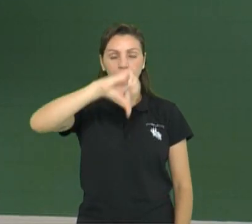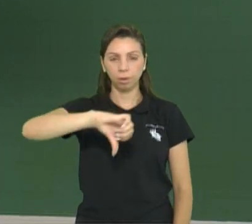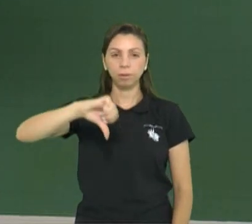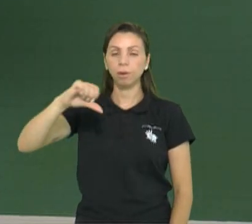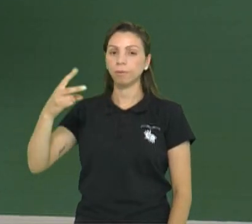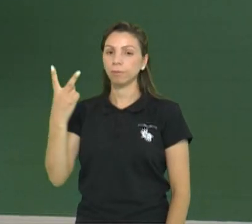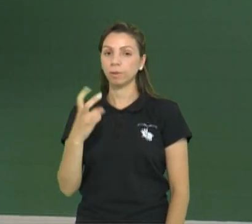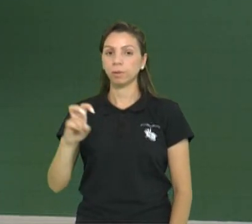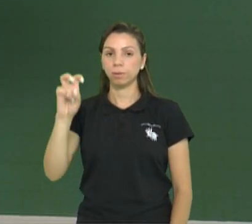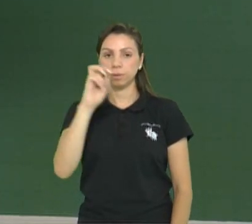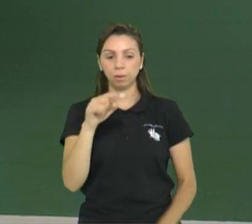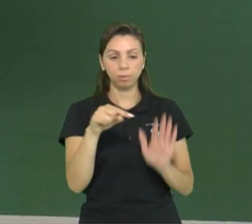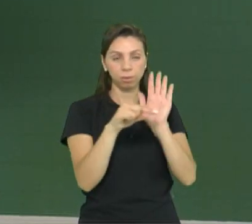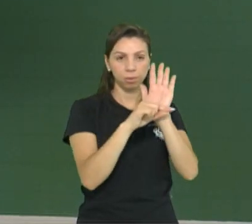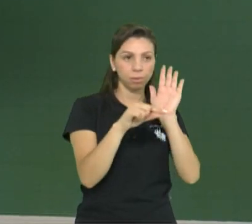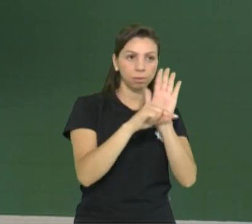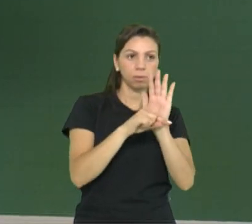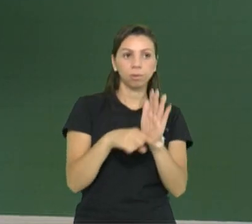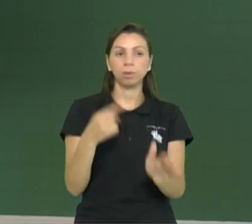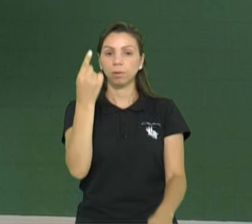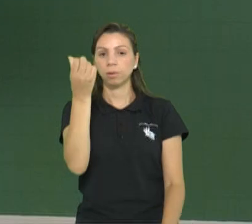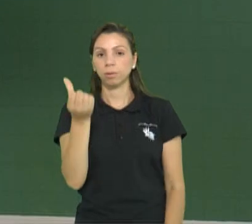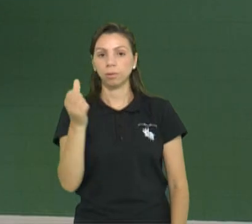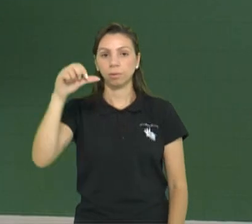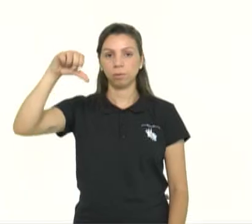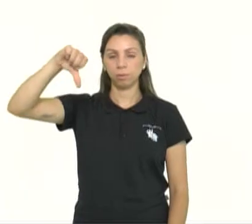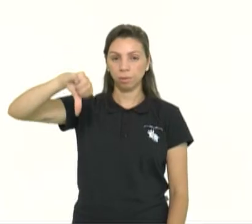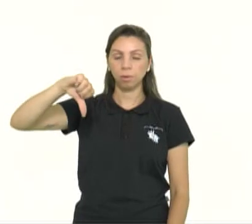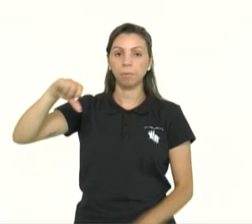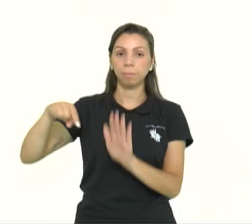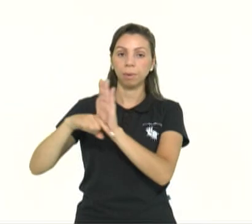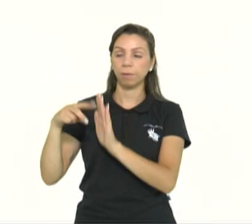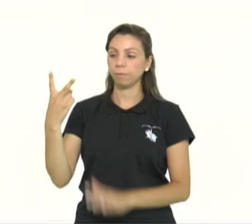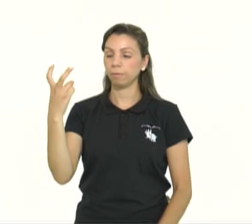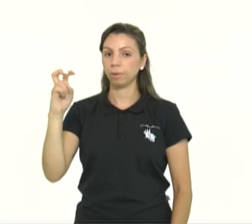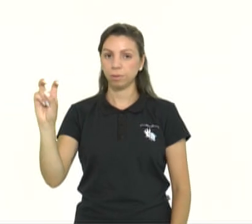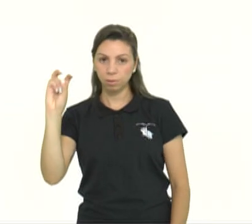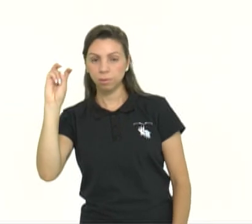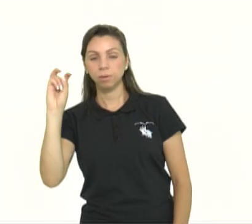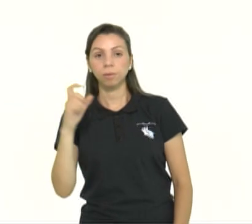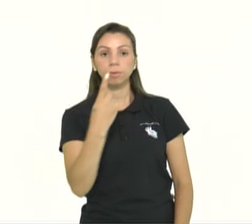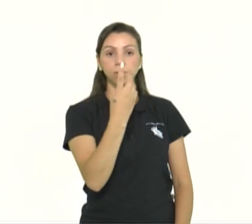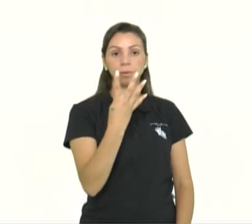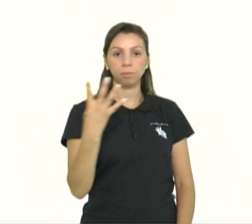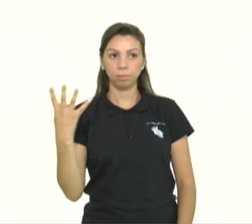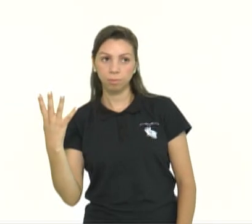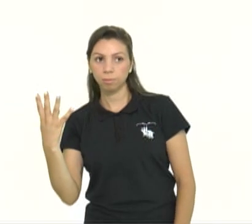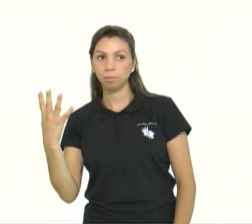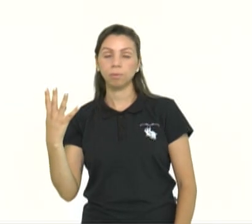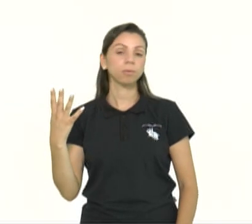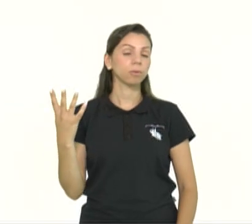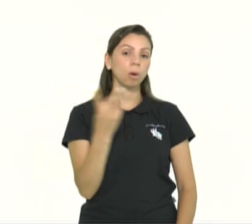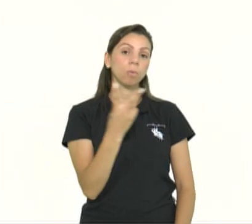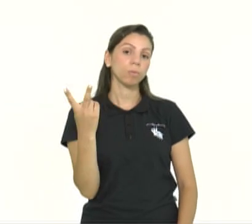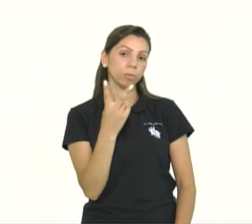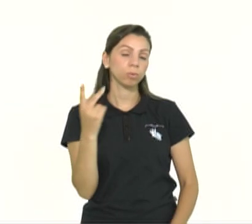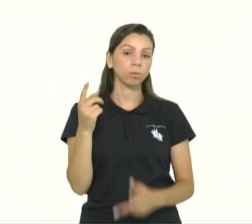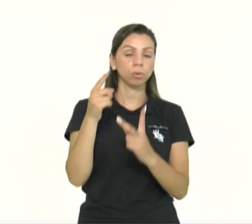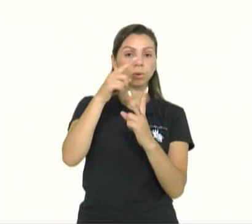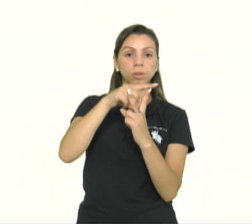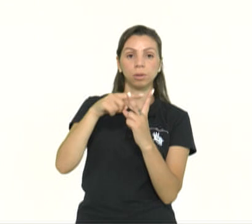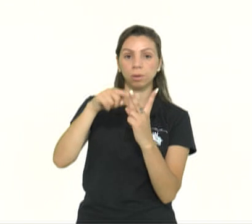25 negativo. 169 menos 25, 144. Tiramos a raiz de ambos os